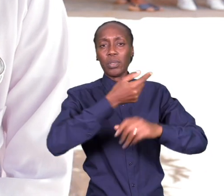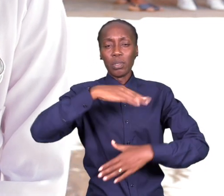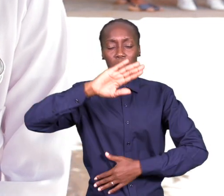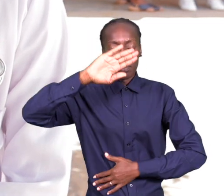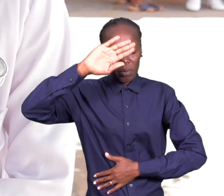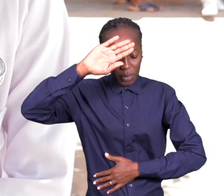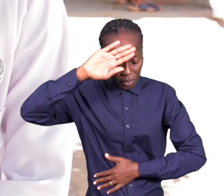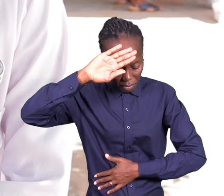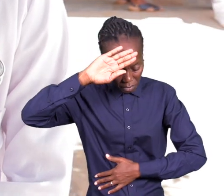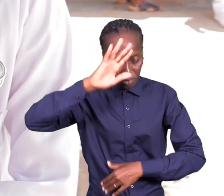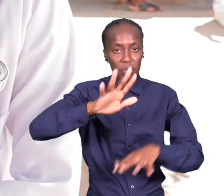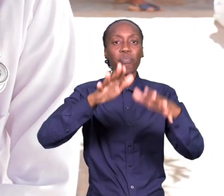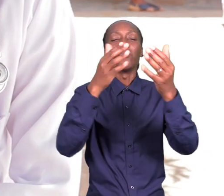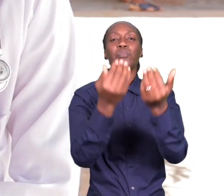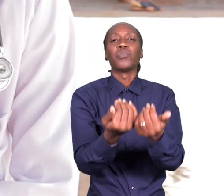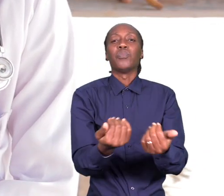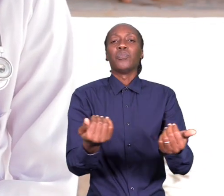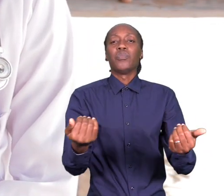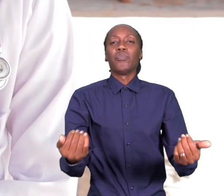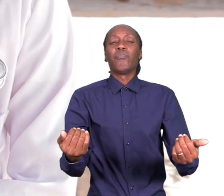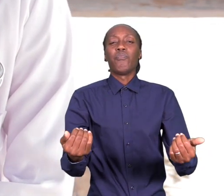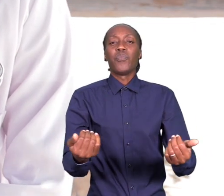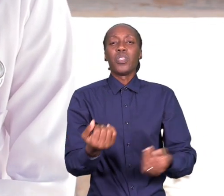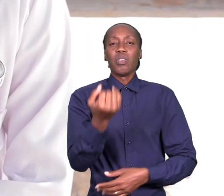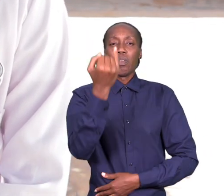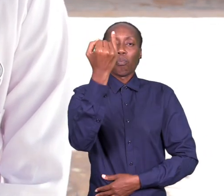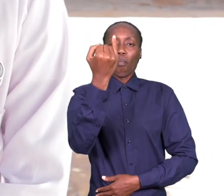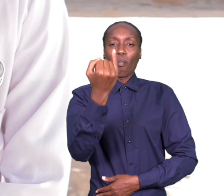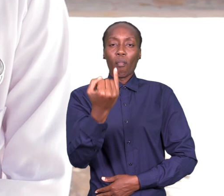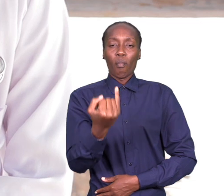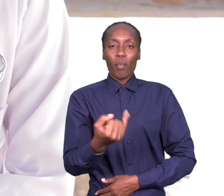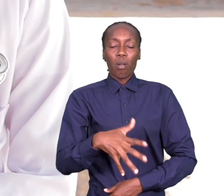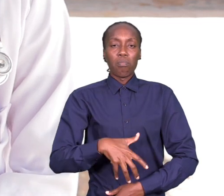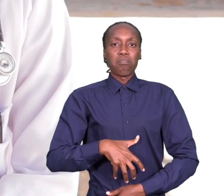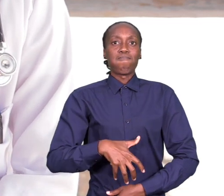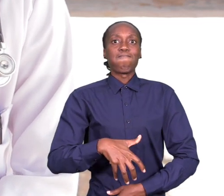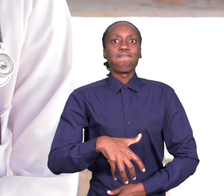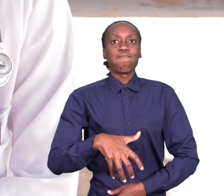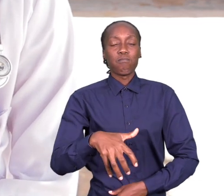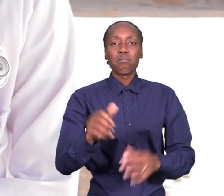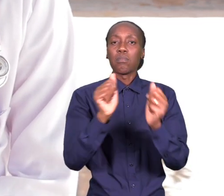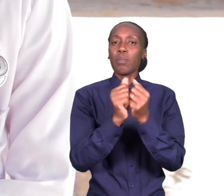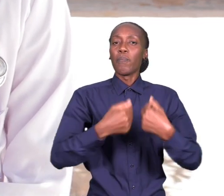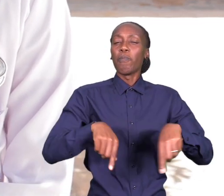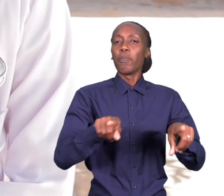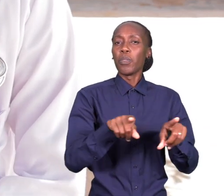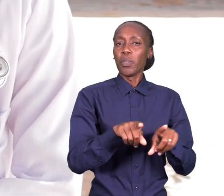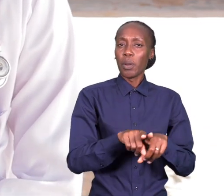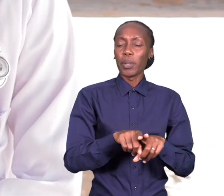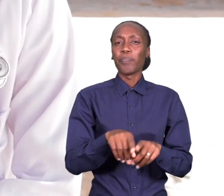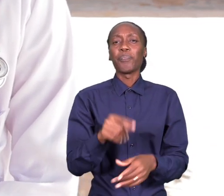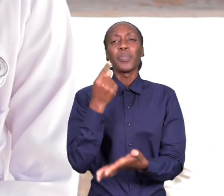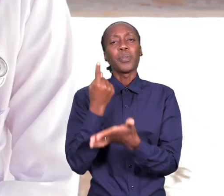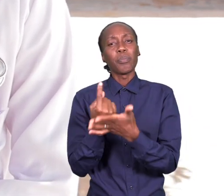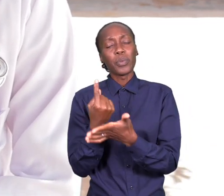evitar possíveis complicações que incluem a desnutrição, por um lado. Por outro lado,